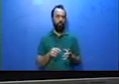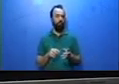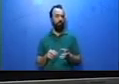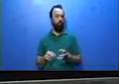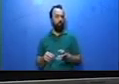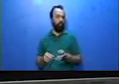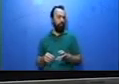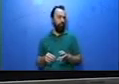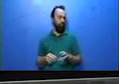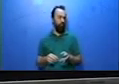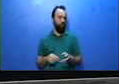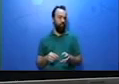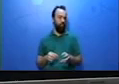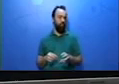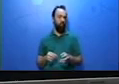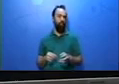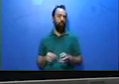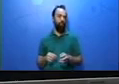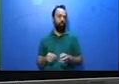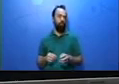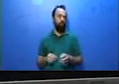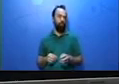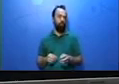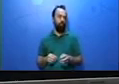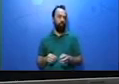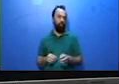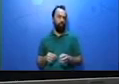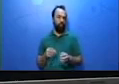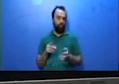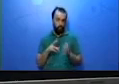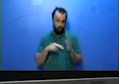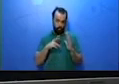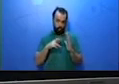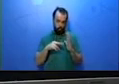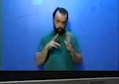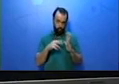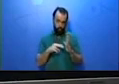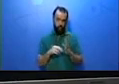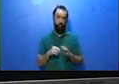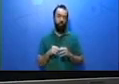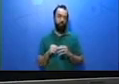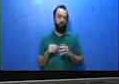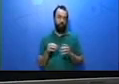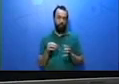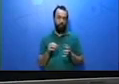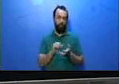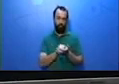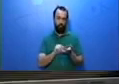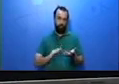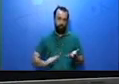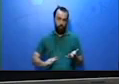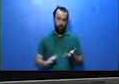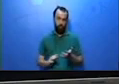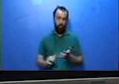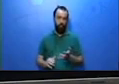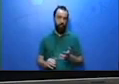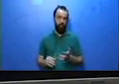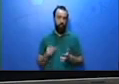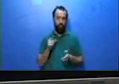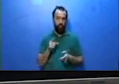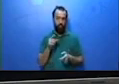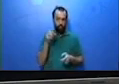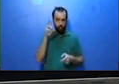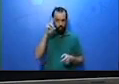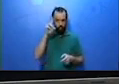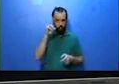várias atividades de ortografia. Leia com atenção o que deverá ser feito em cada uma delas. Alguém lembra a